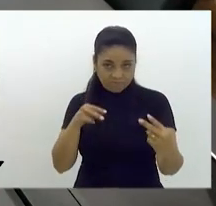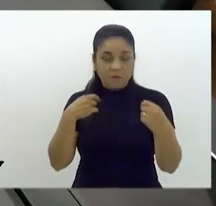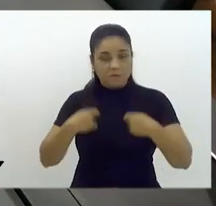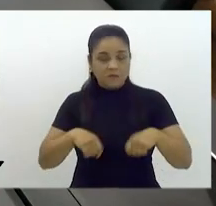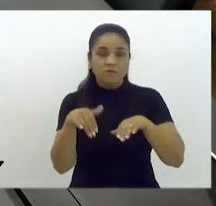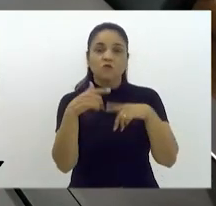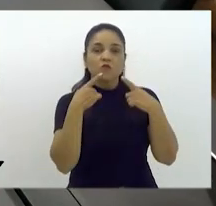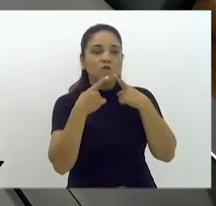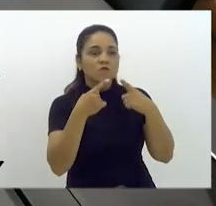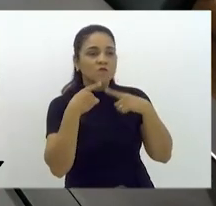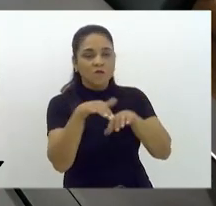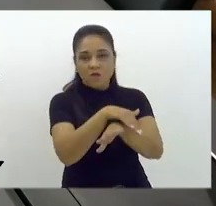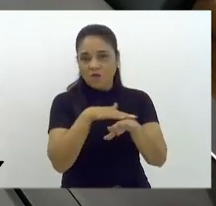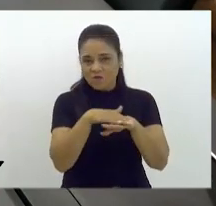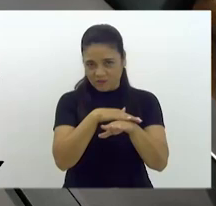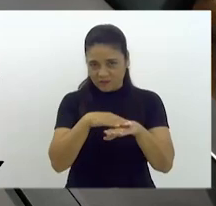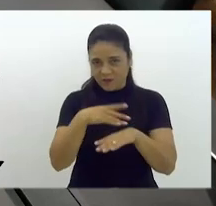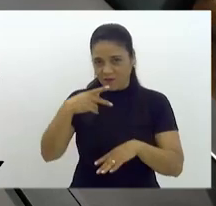gentileza